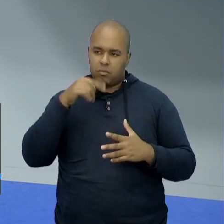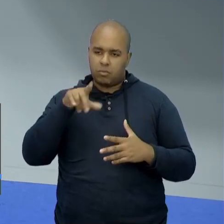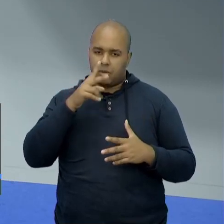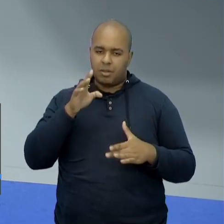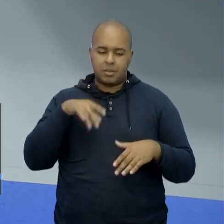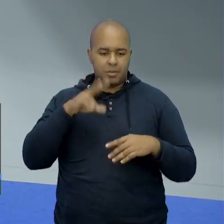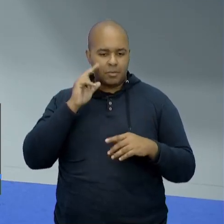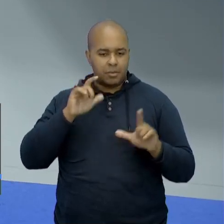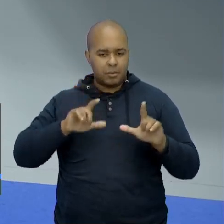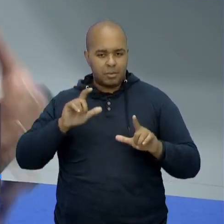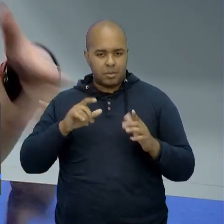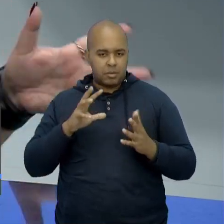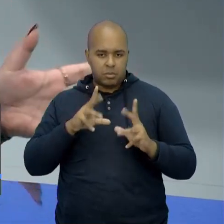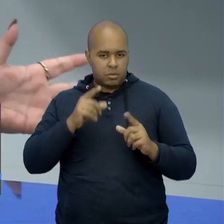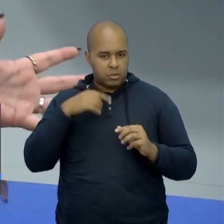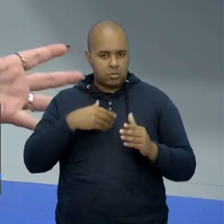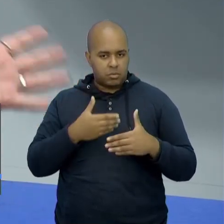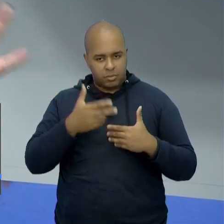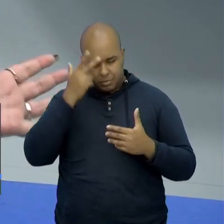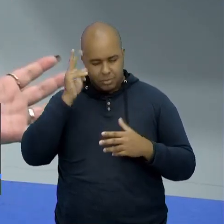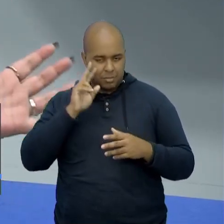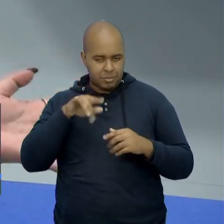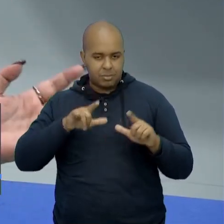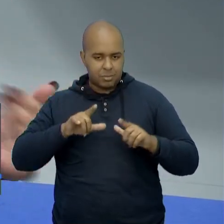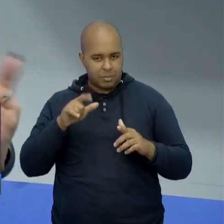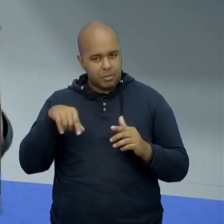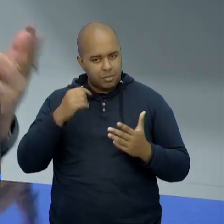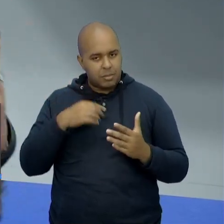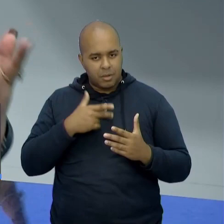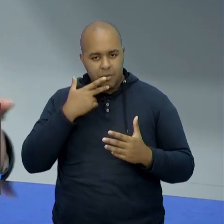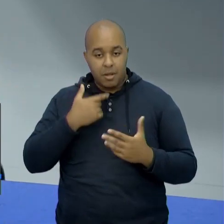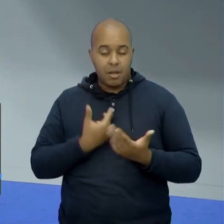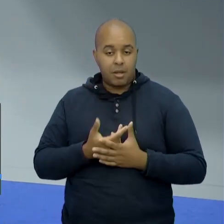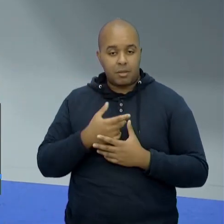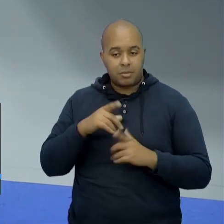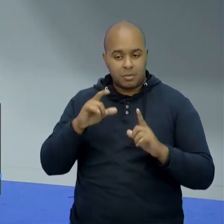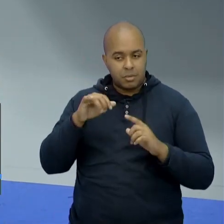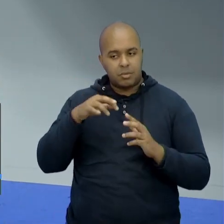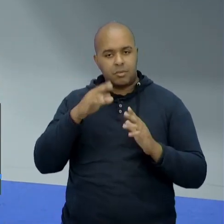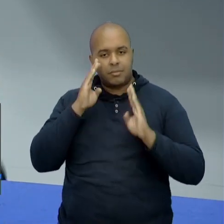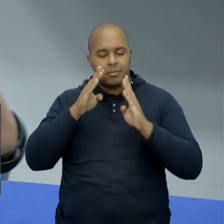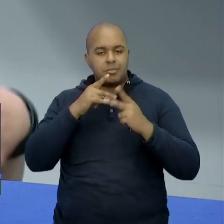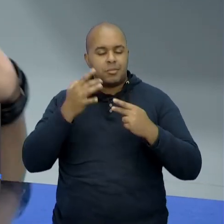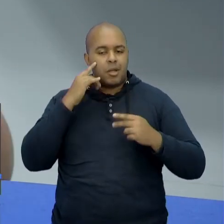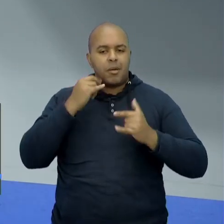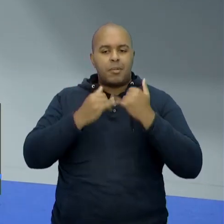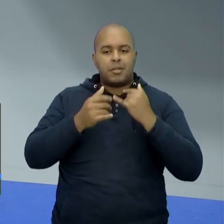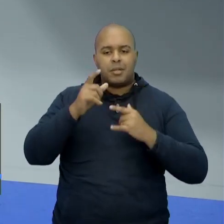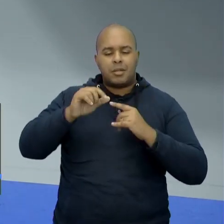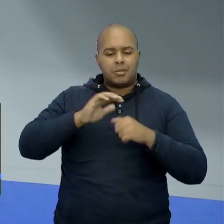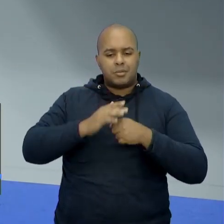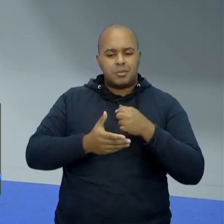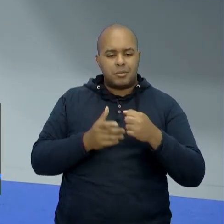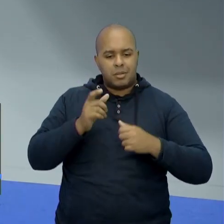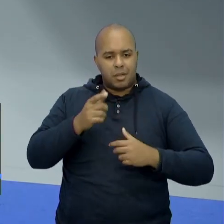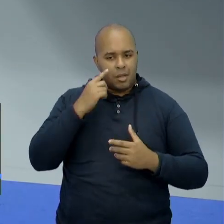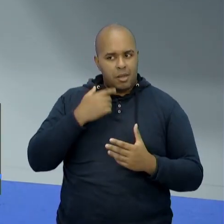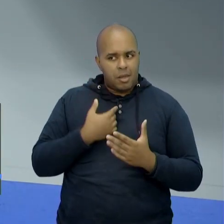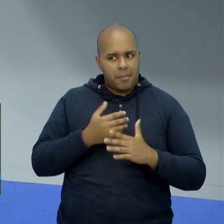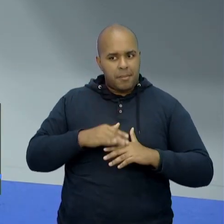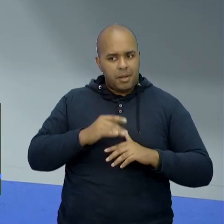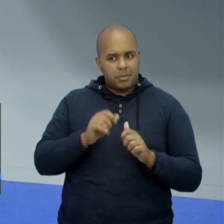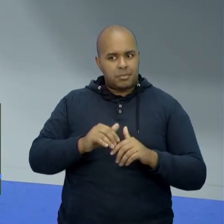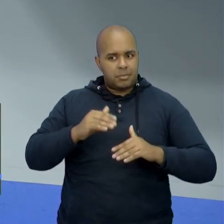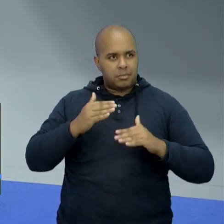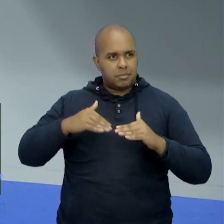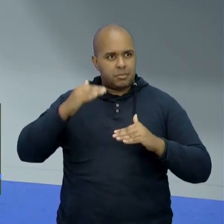quando a gente assiste a TV, porque todo mundo aqui assiste a TV às vezes, né? A gente tá lá no Instagram, tá no Facebook, Parece que a sustentabilidade ela é muito mais